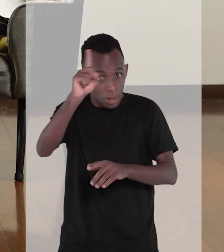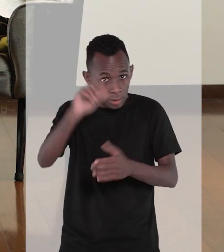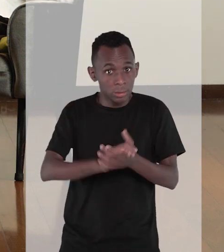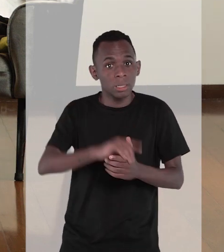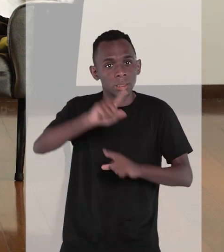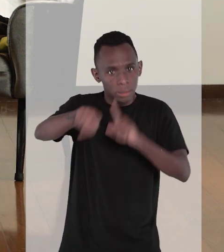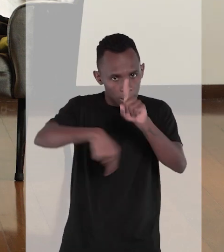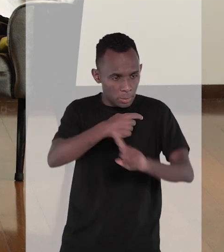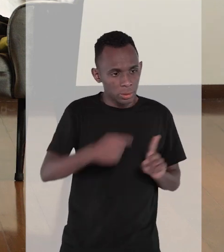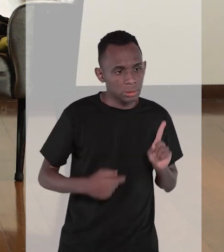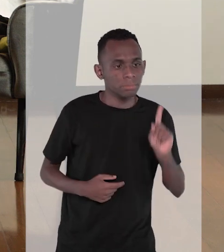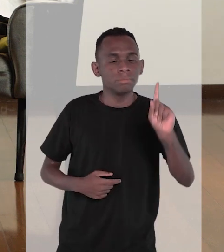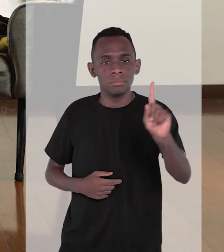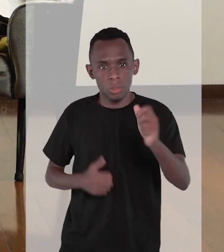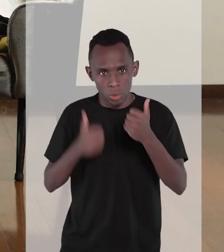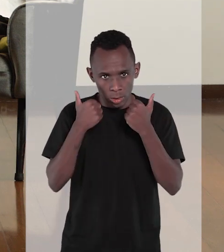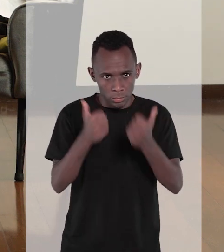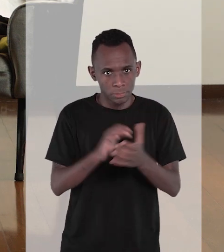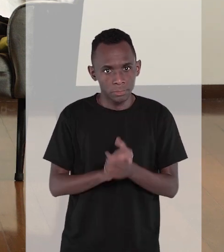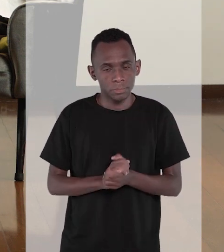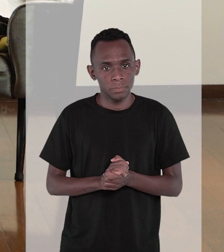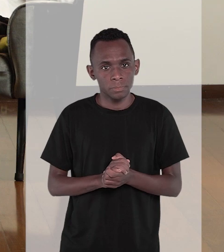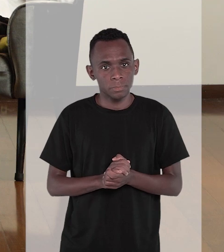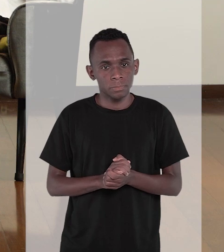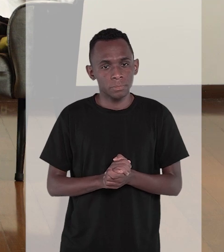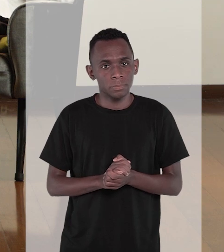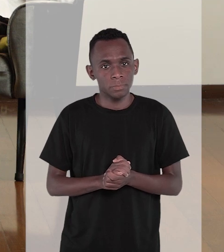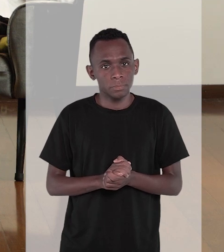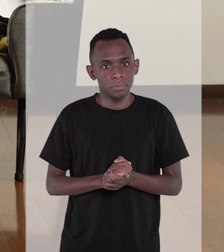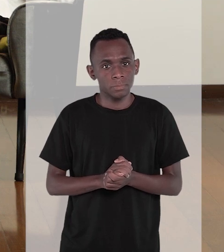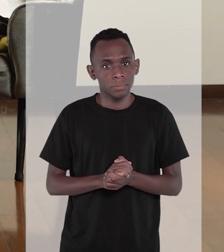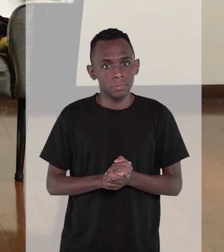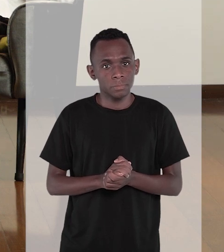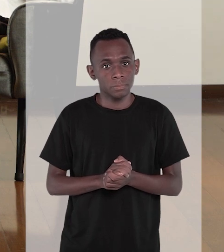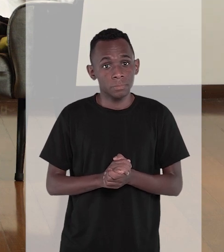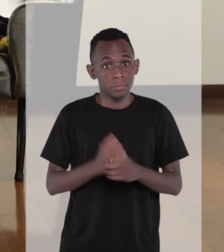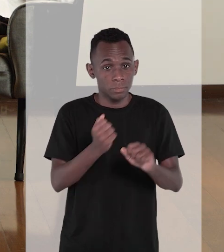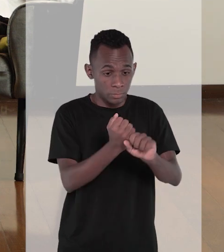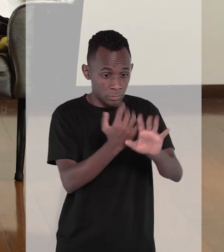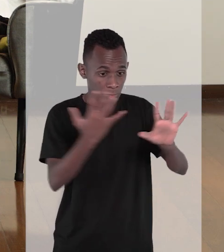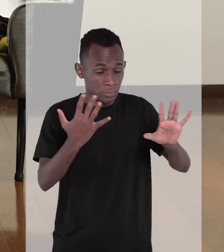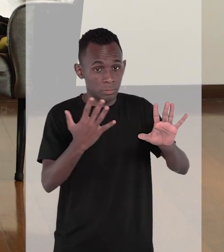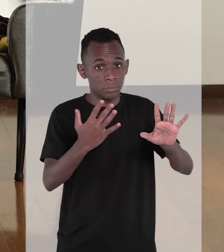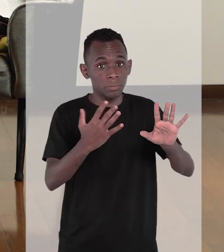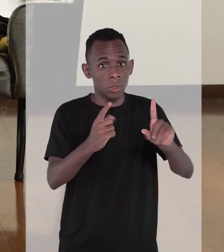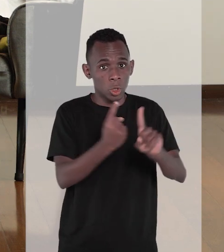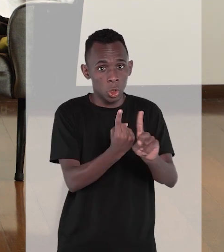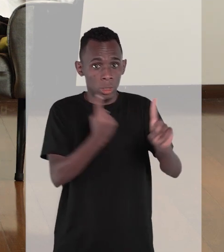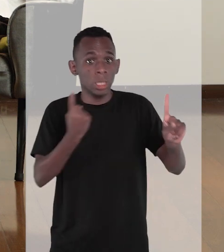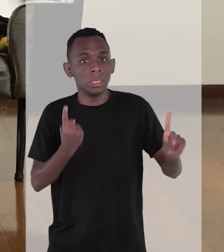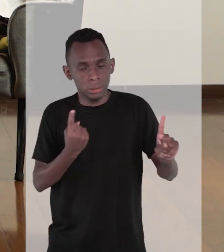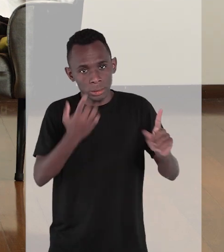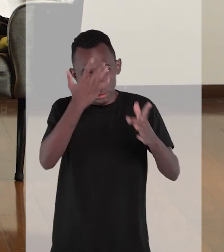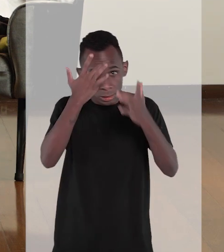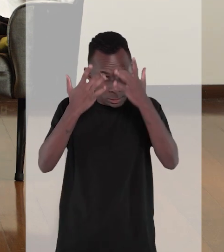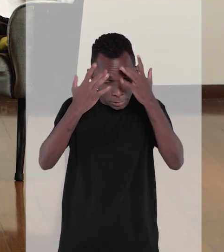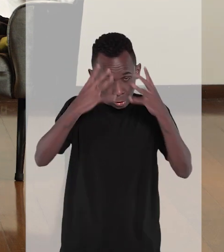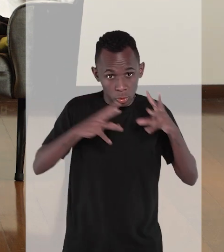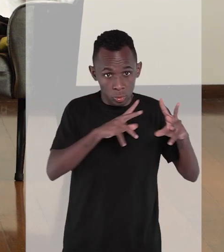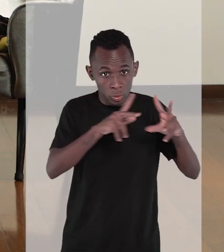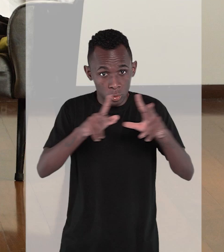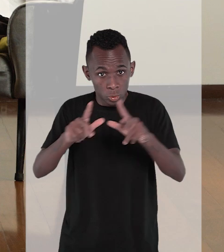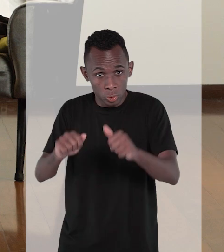fila bonitinho, e aí sim a Zélia vai para lá, tá bom? Peço que, por favor, claro, mantenham distância entre as